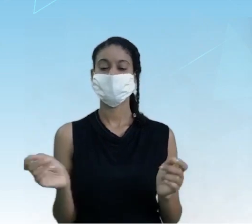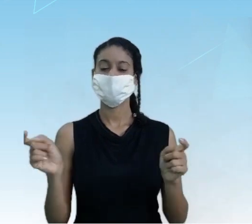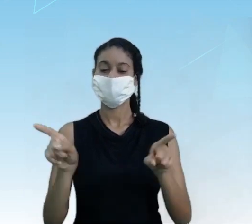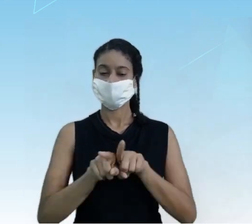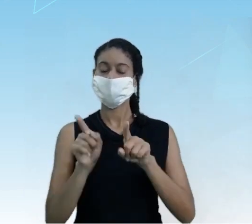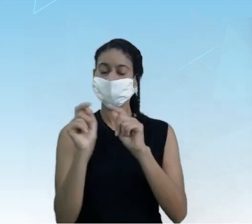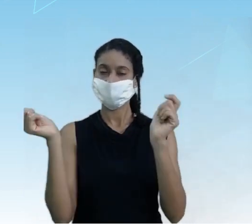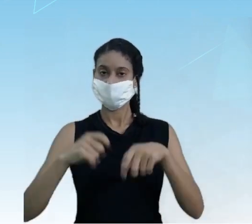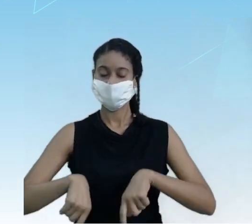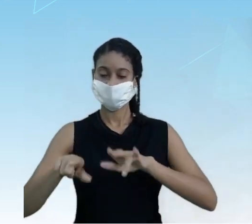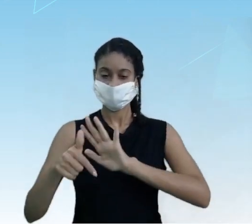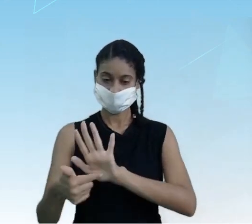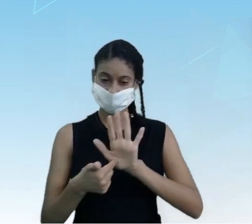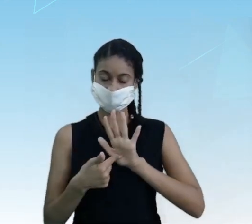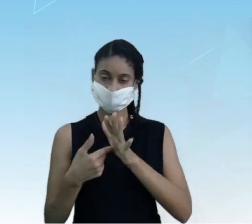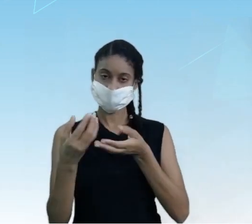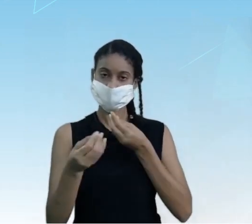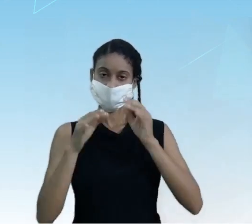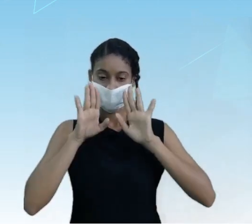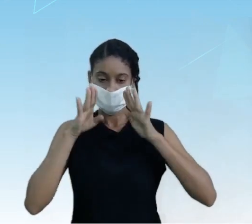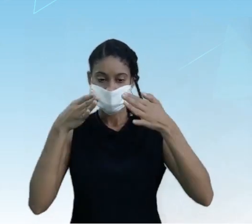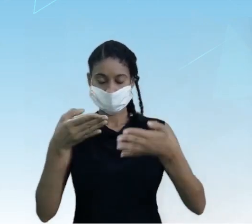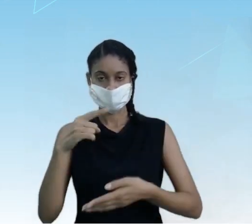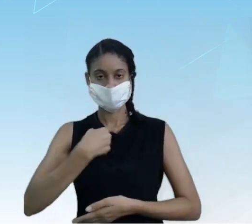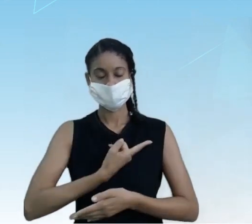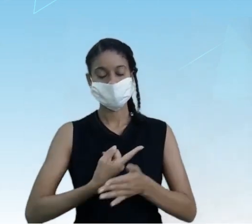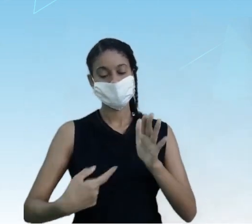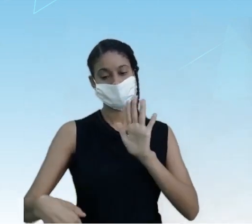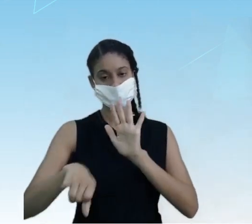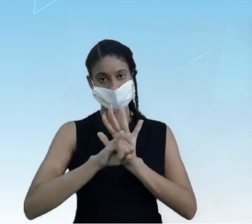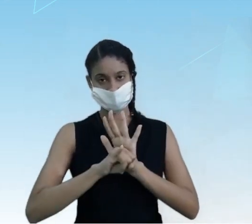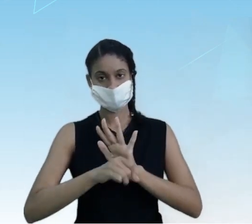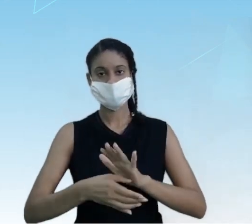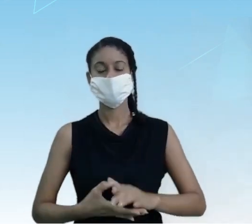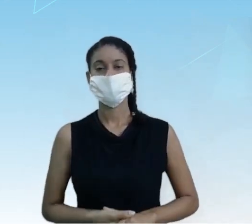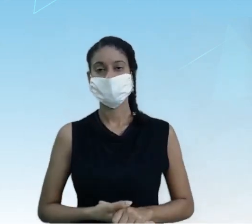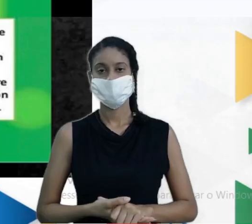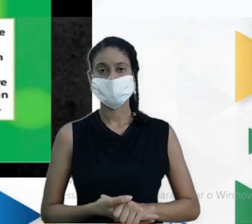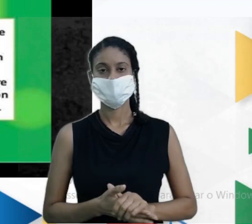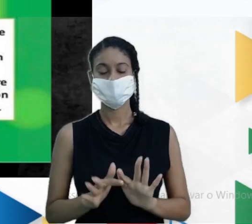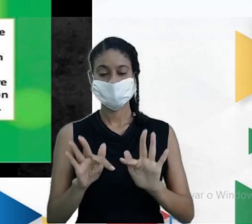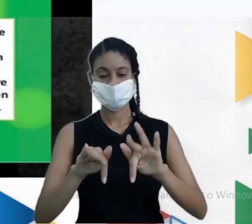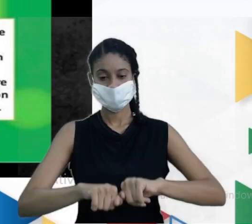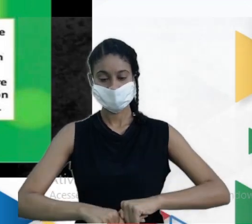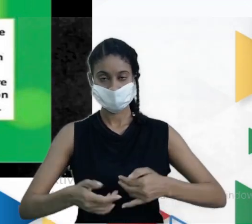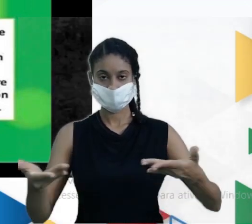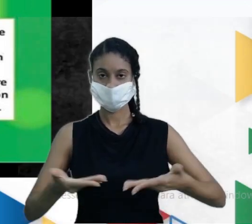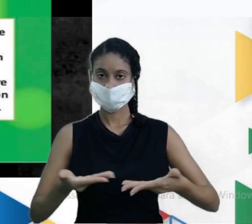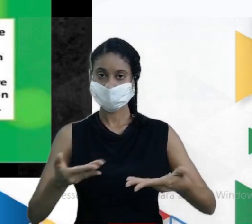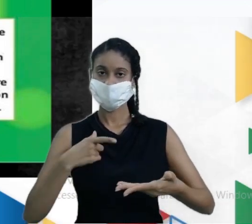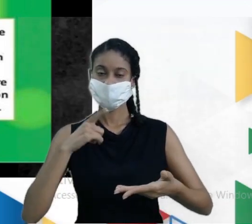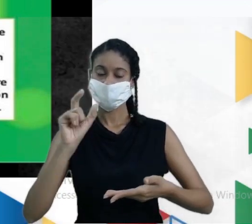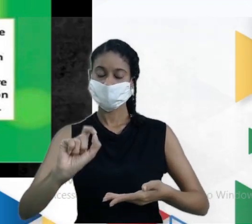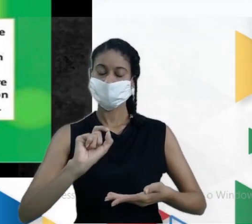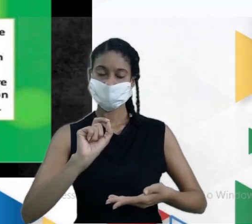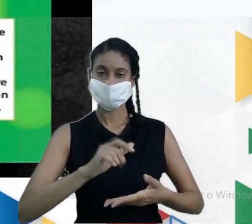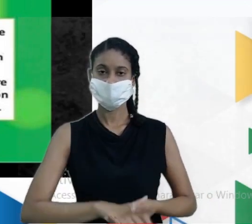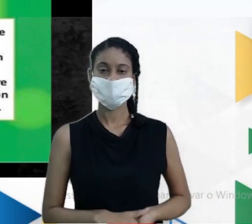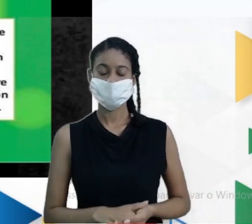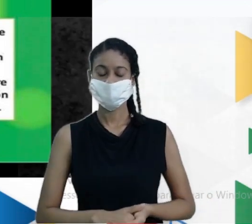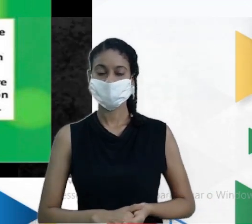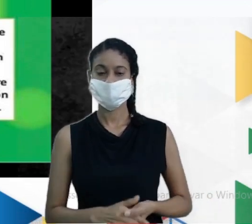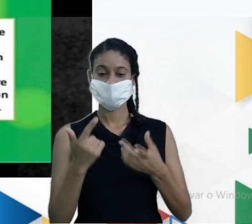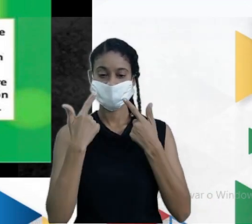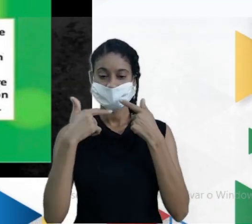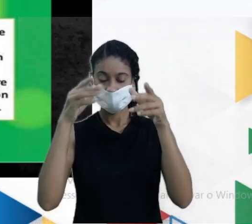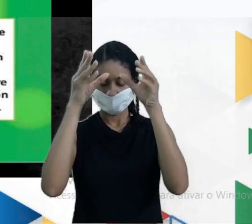podem aparecer como foco da nossa identidade. E o último ponto, a gente tem aí, language